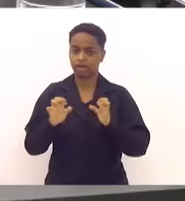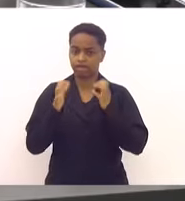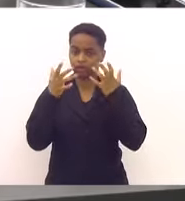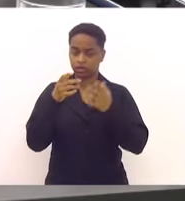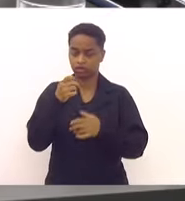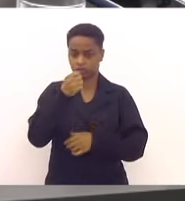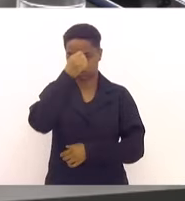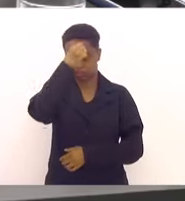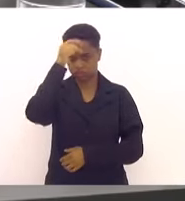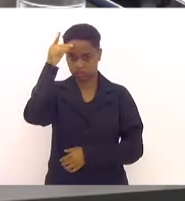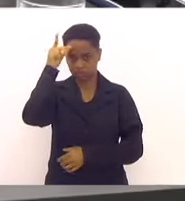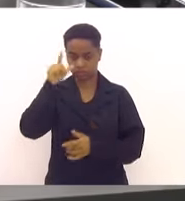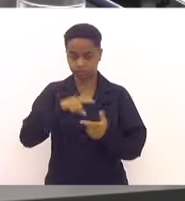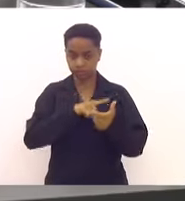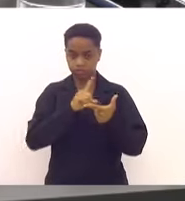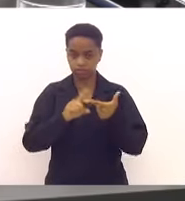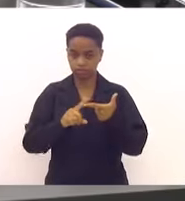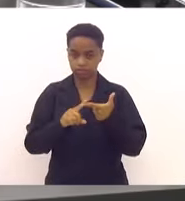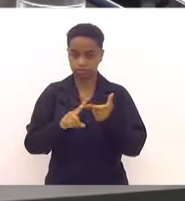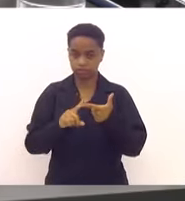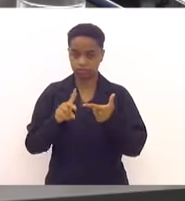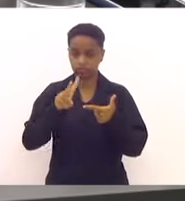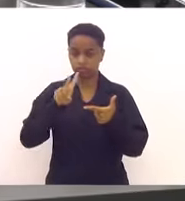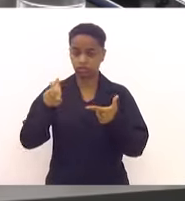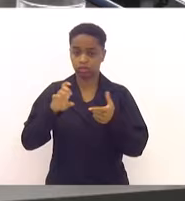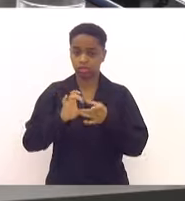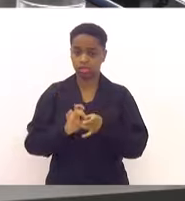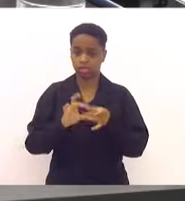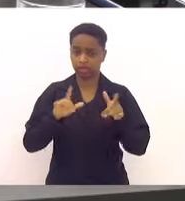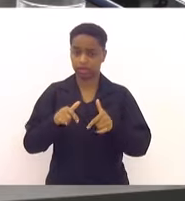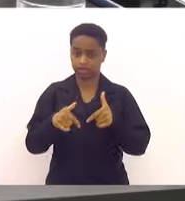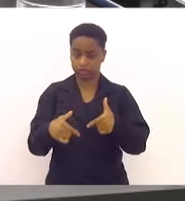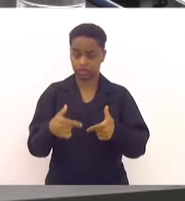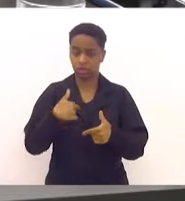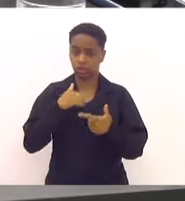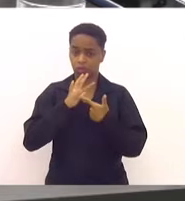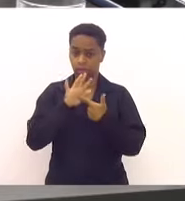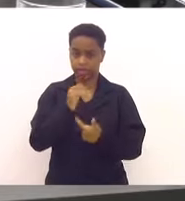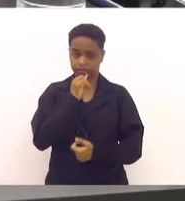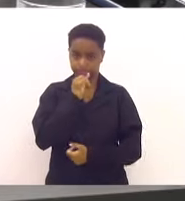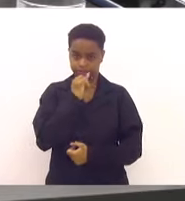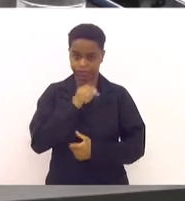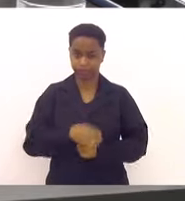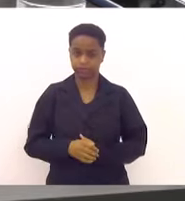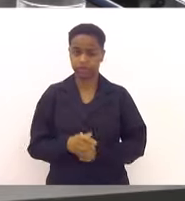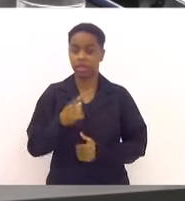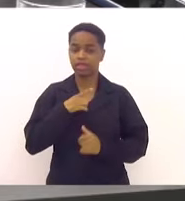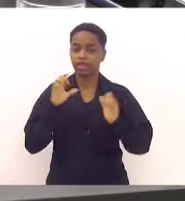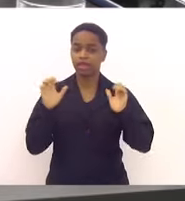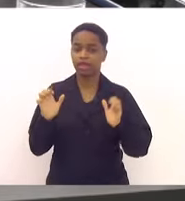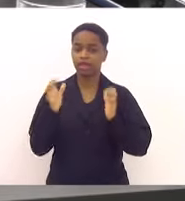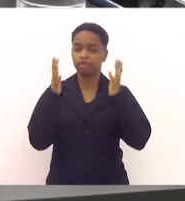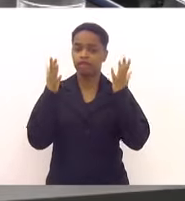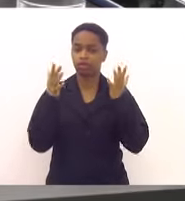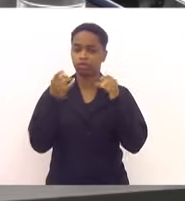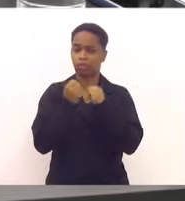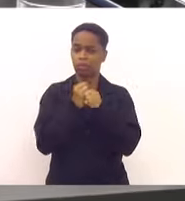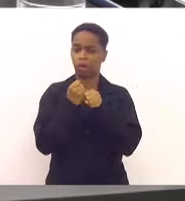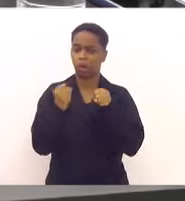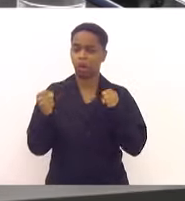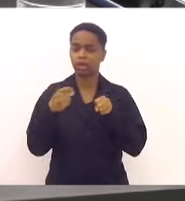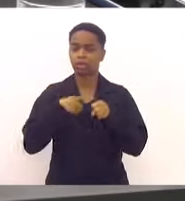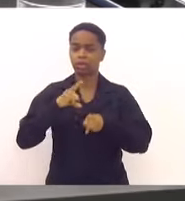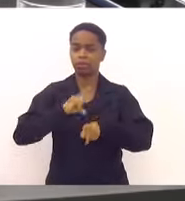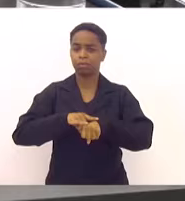O outro é a questão da livre iniciativa. Vou dar um exemplo para Vossa Excelência. Por exemplo, um evento daqueles grandes que tem aqueles